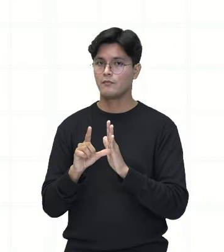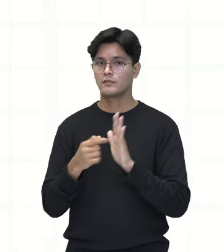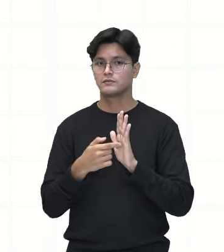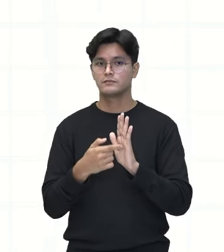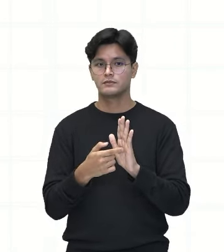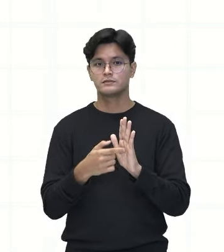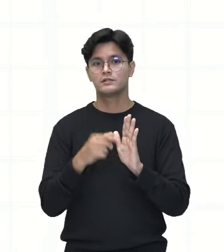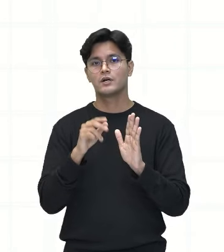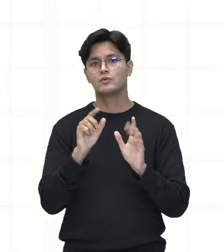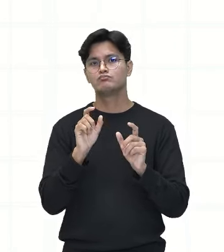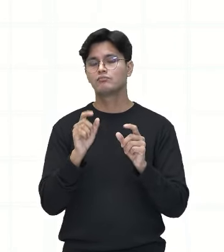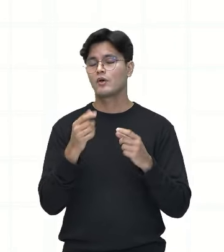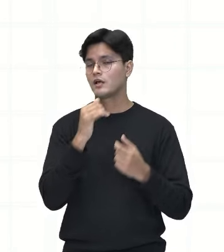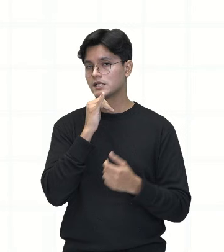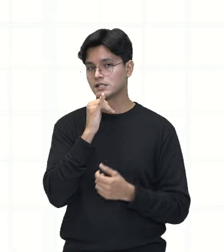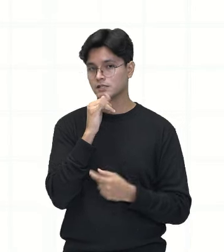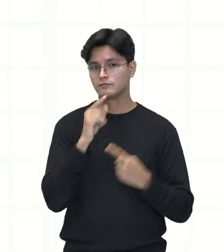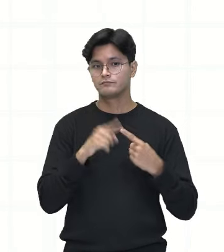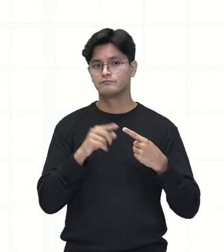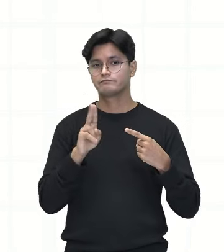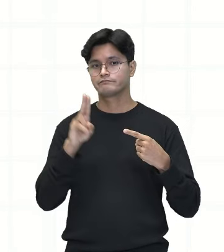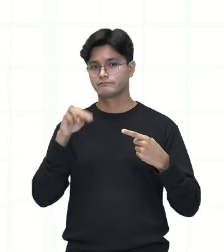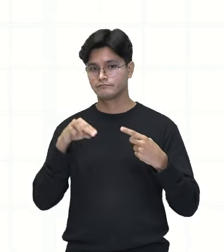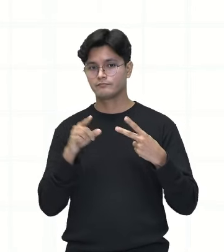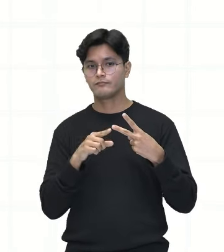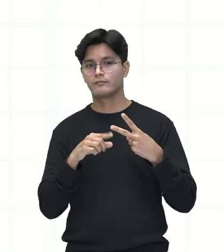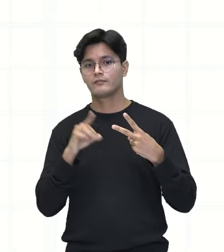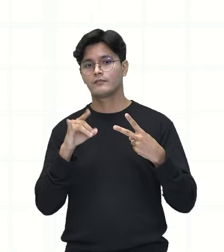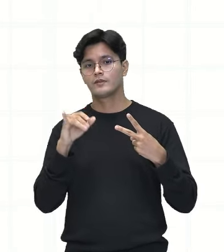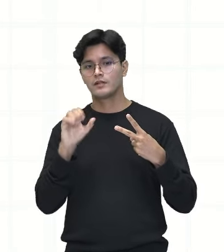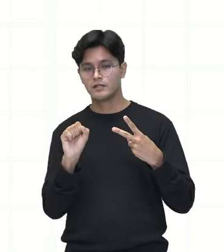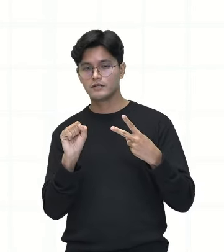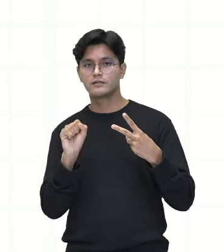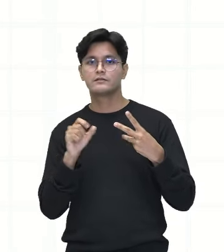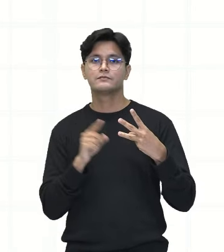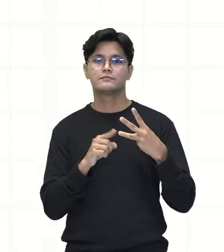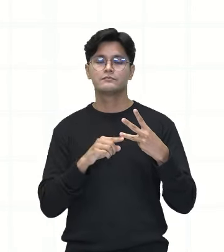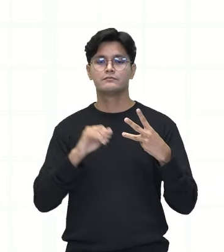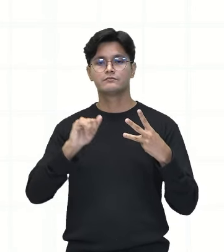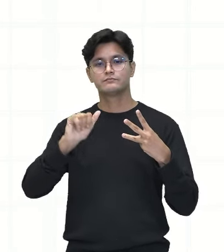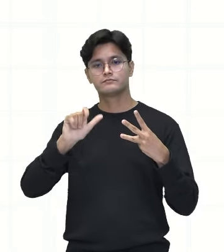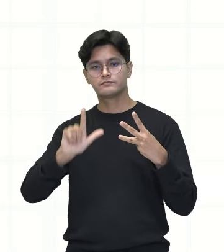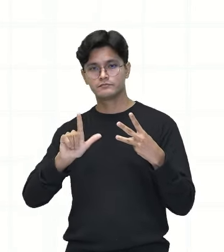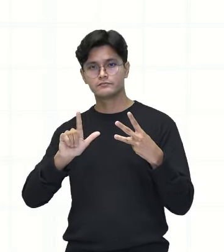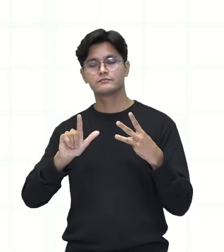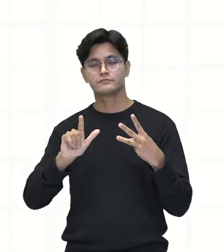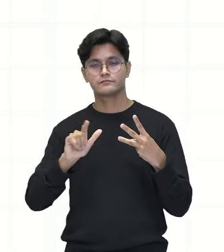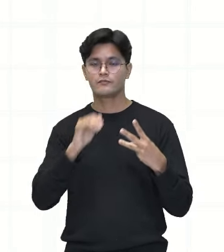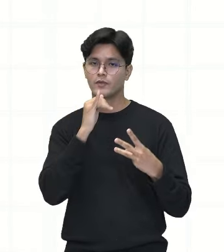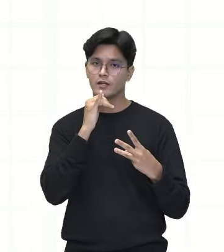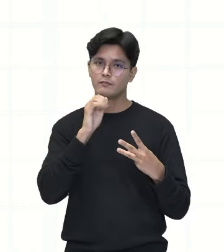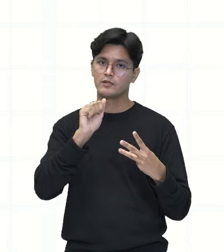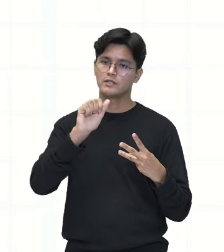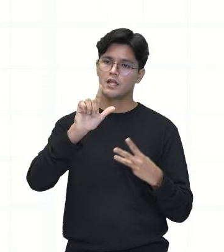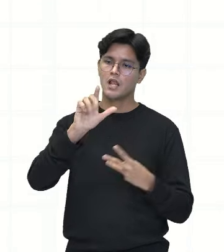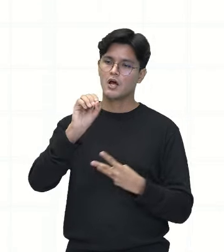this, eu, right? Como, por exemplo, illogical, né? Que a gente viu